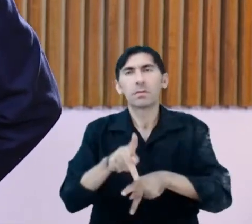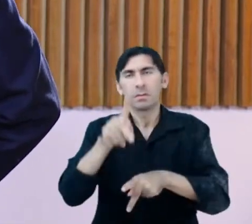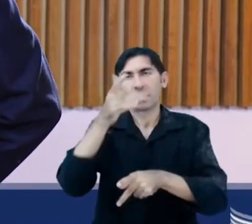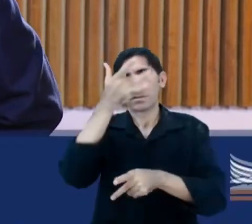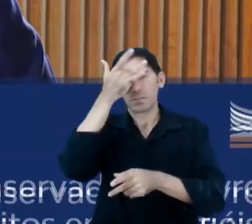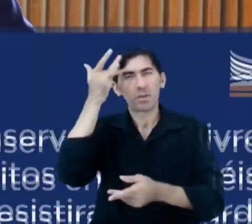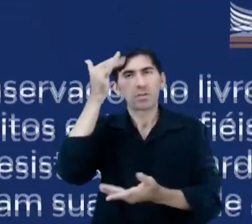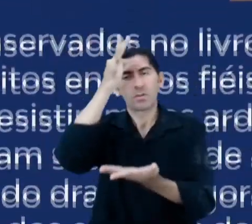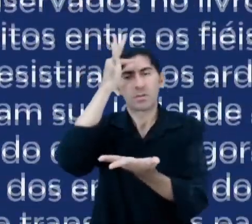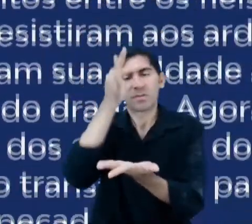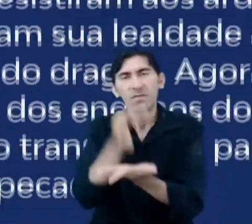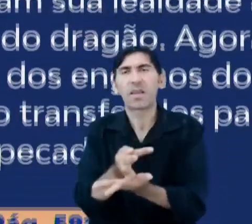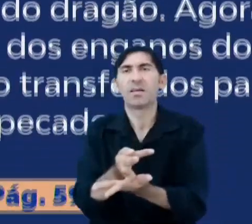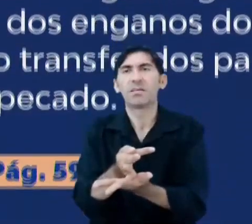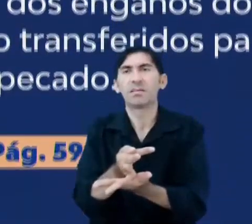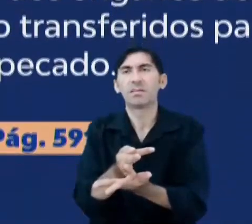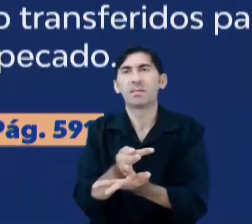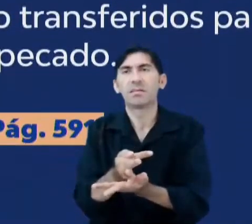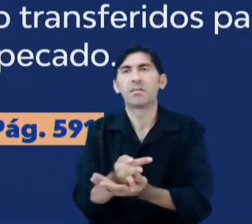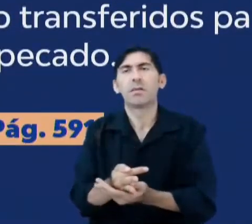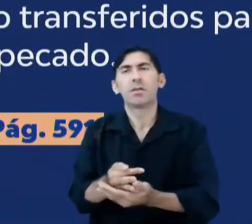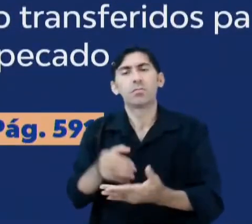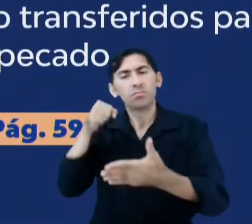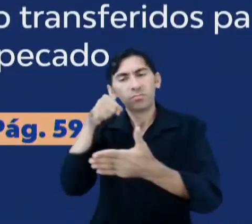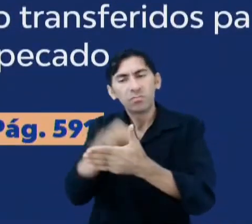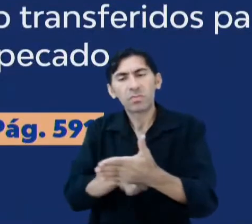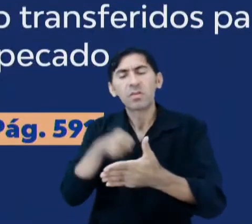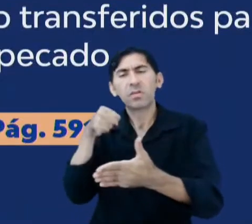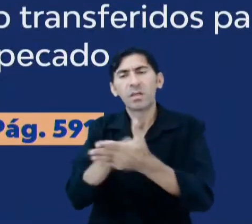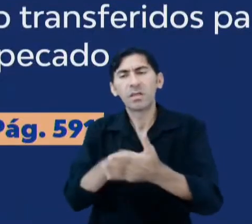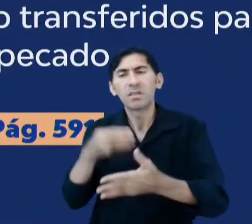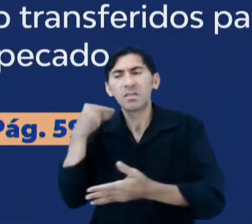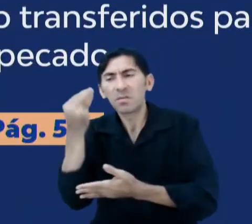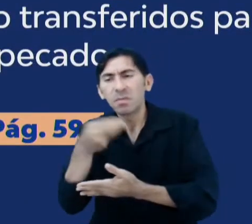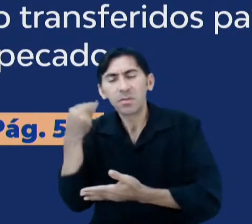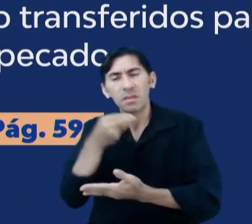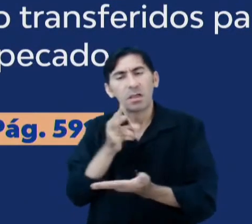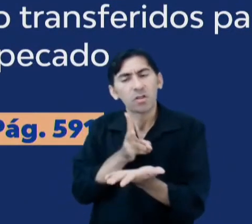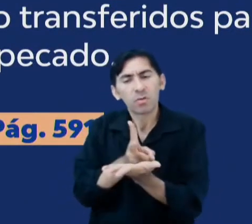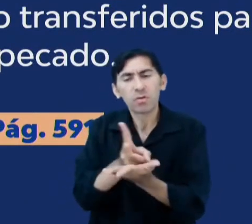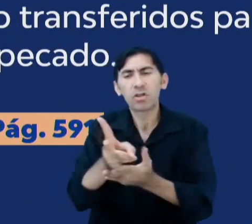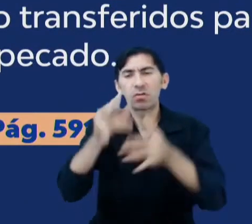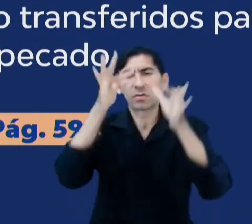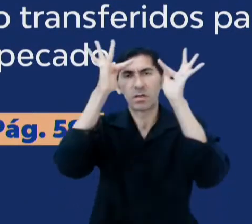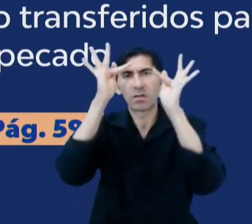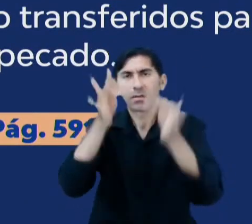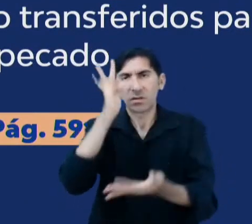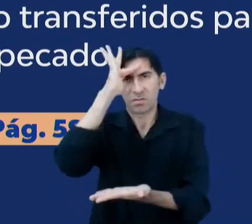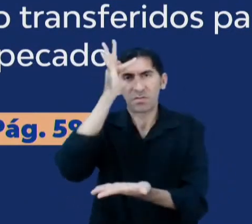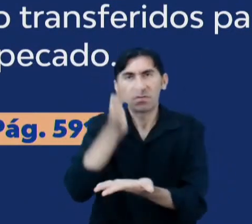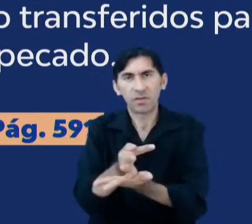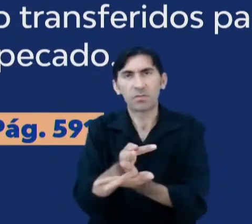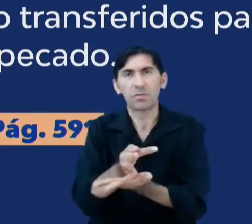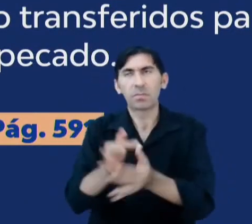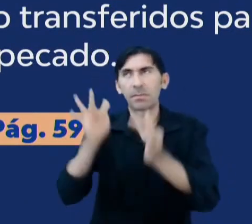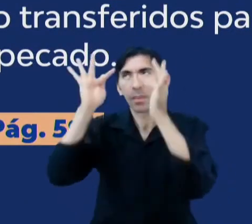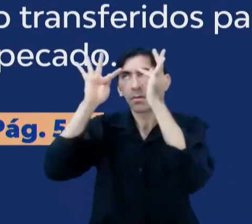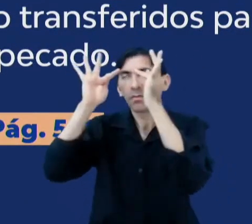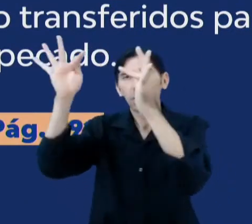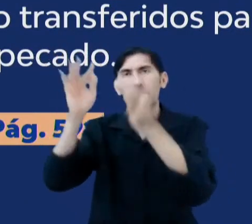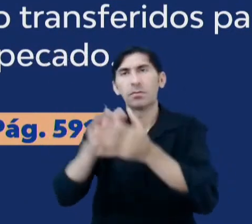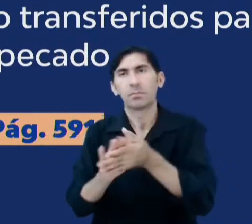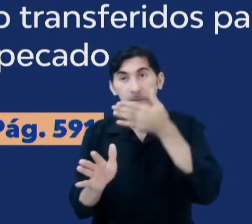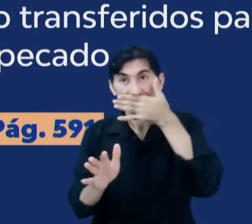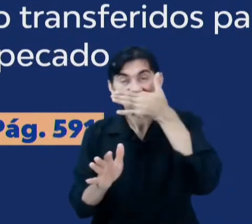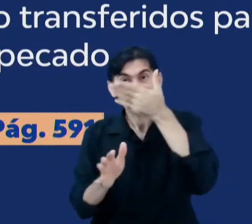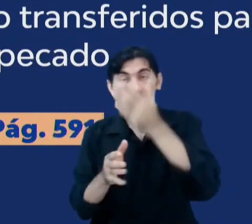Deus. Provados e fiéis, o desprezado remanescente está vestido de veste gloriosa. Eu quero chamar a atenção para esse detalhe